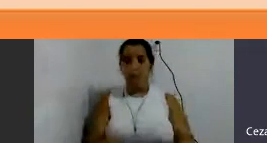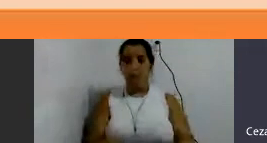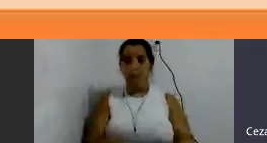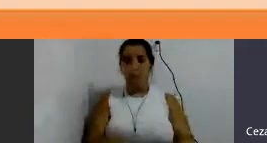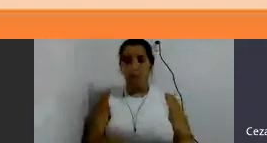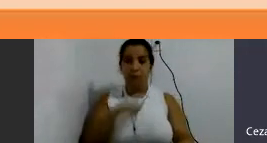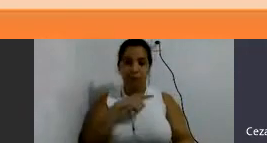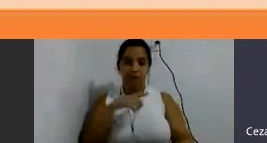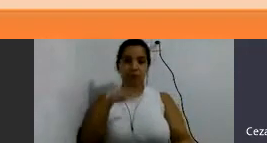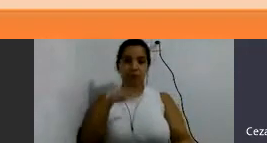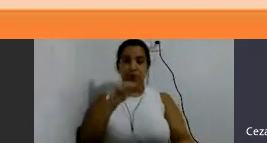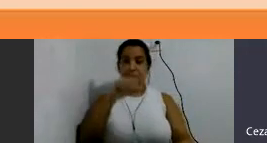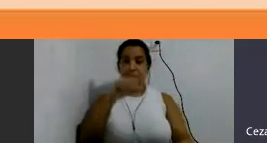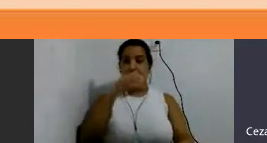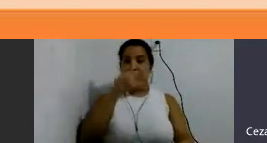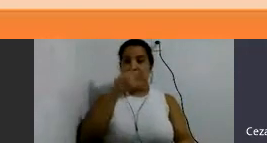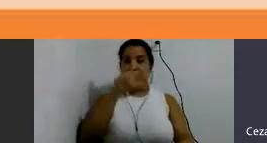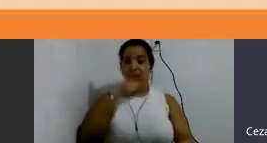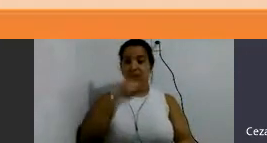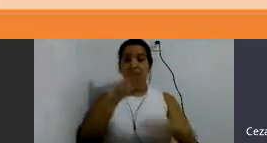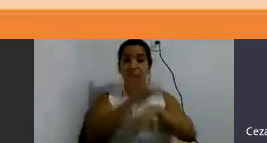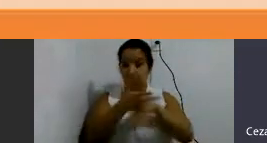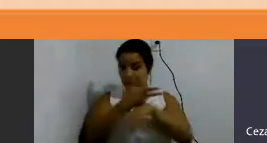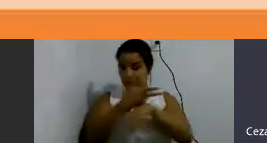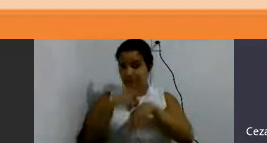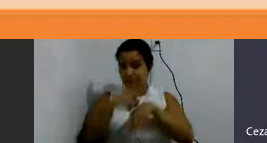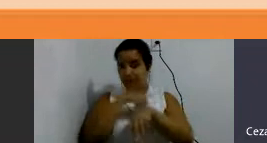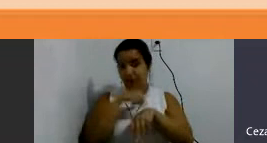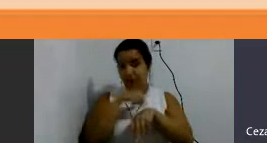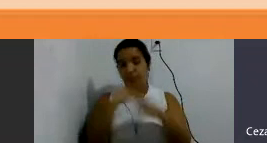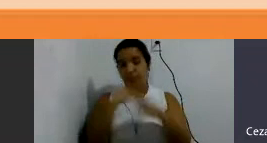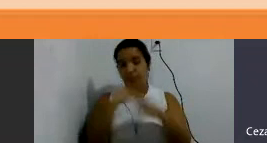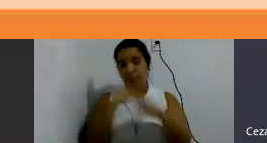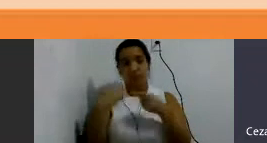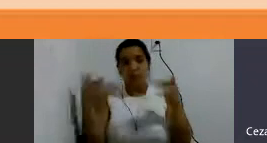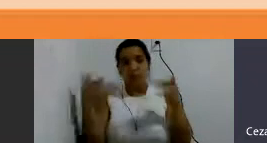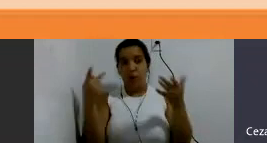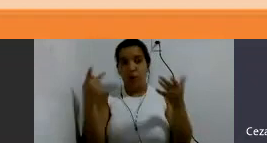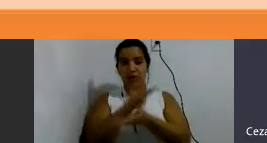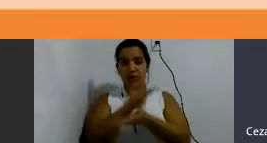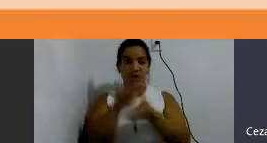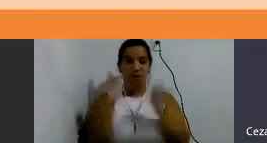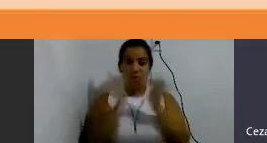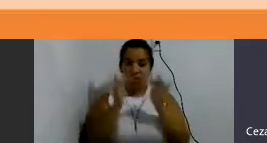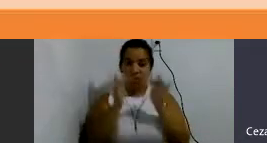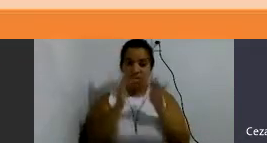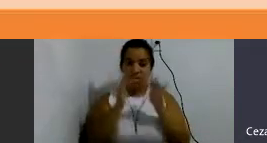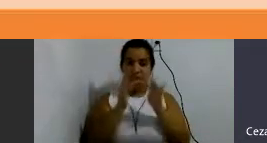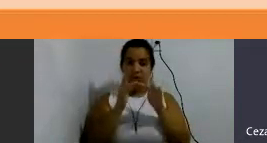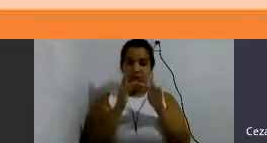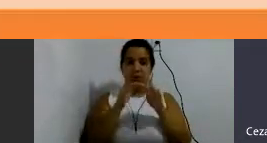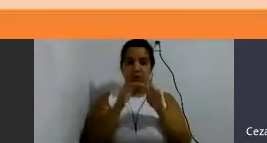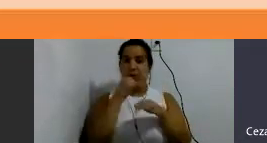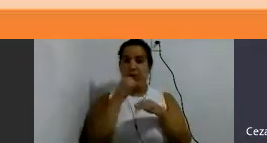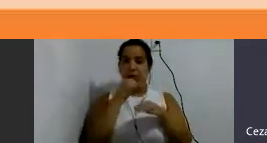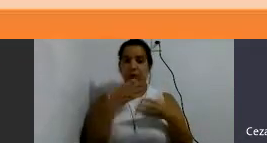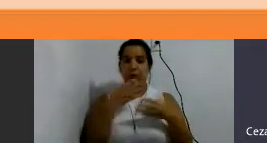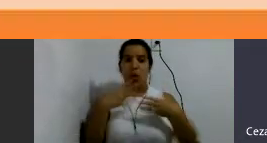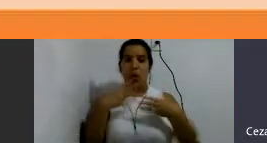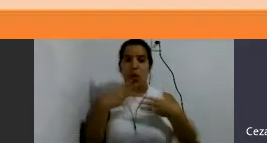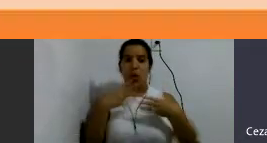açaí pasteurizado para a gente não ter essa transmissão de Chagas. Então, o transplante pode desencadear a